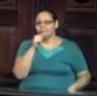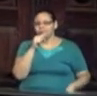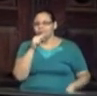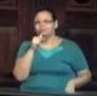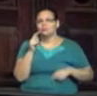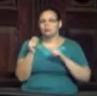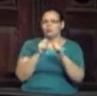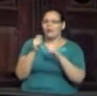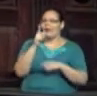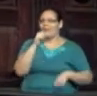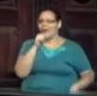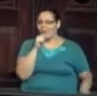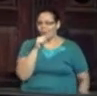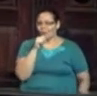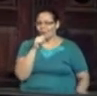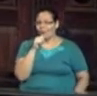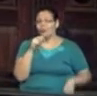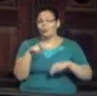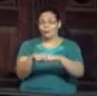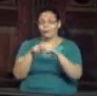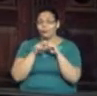de água em razão